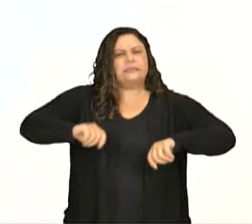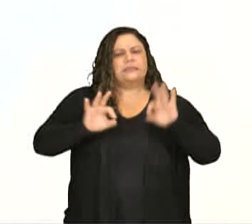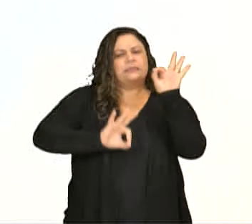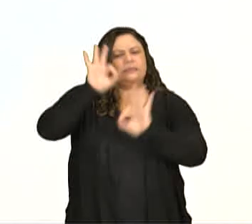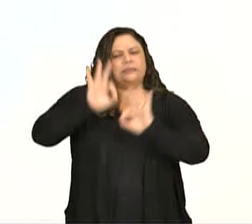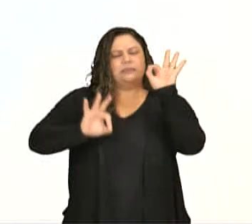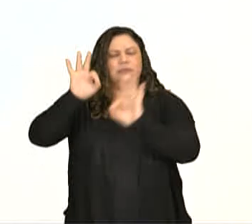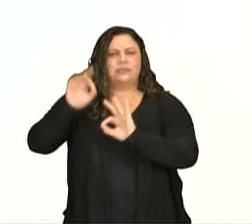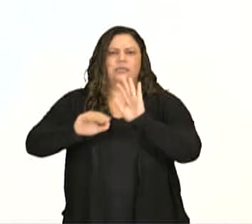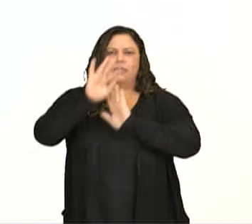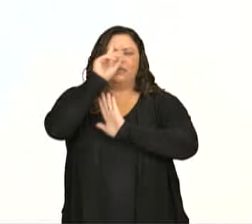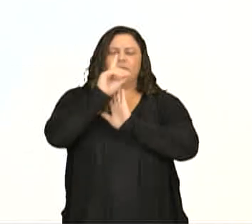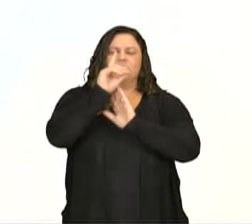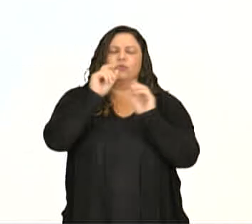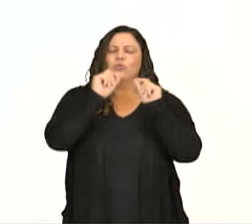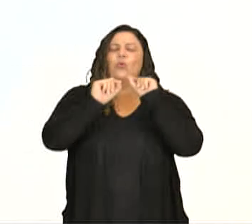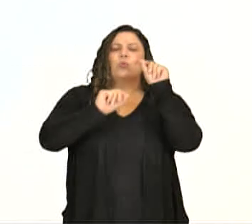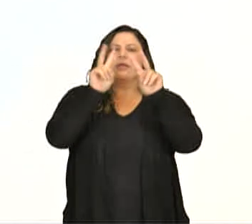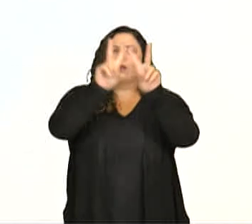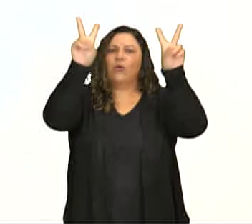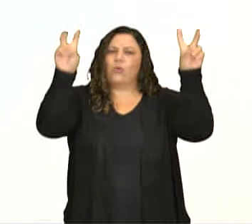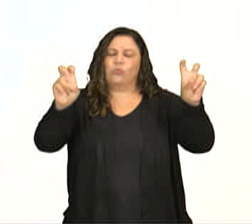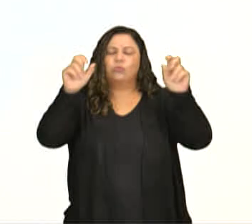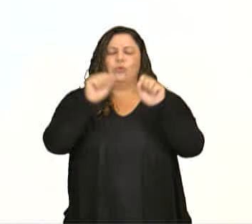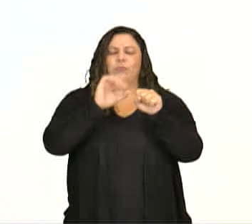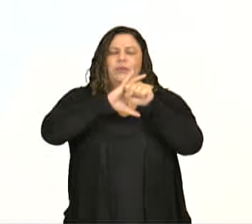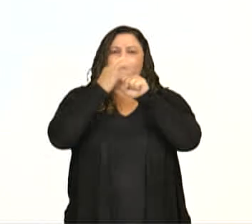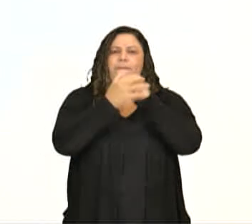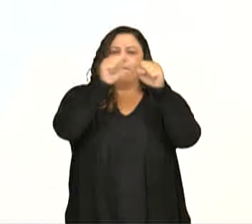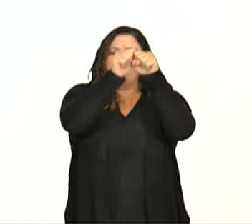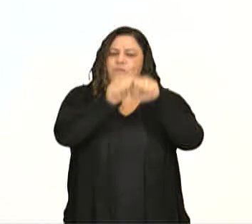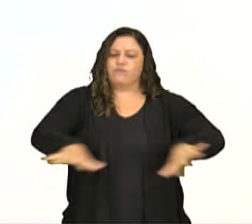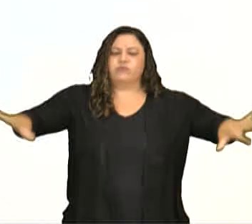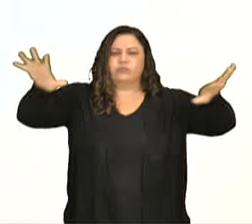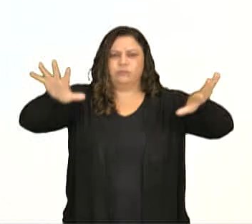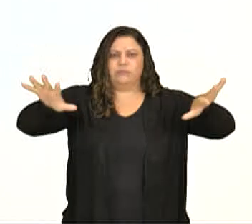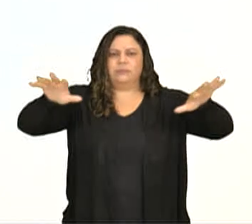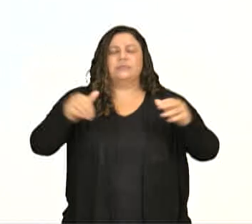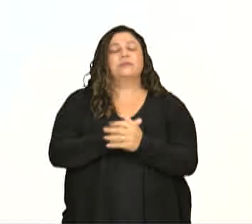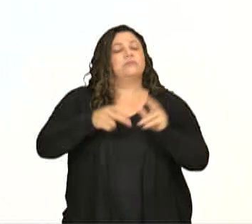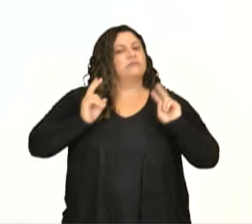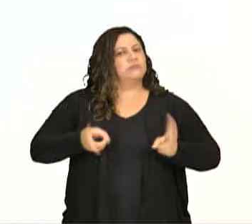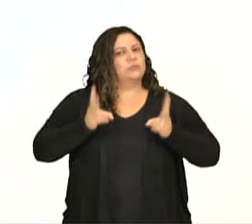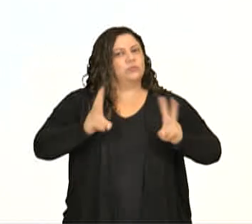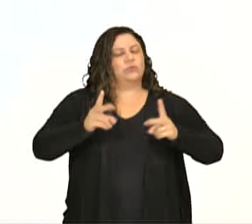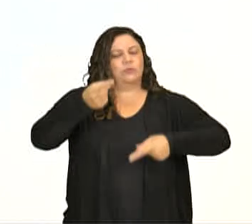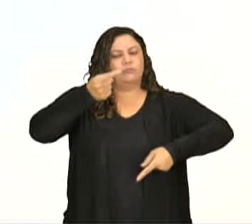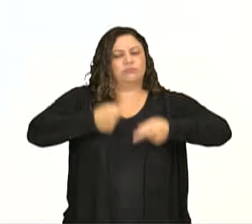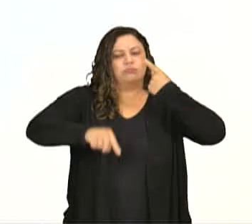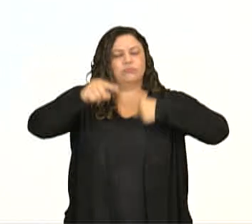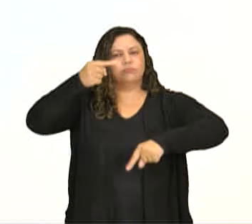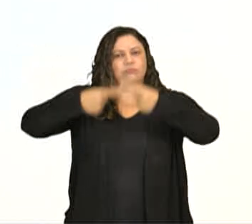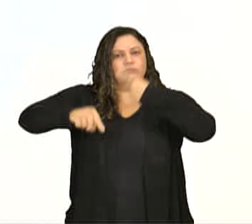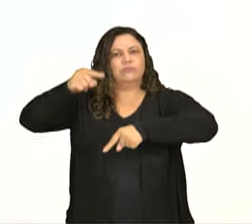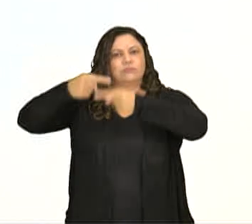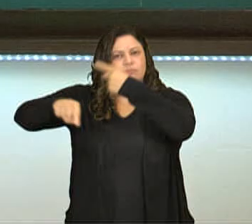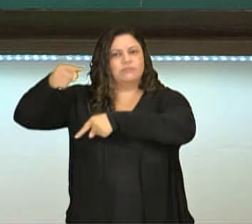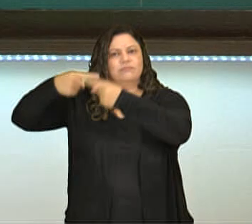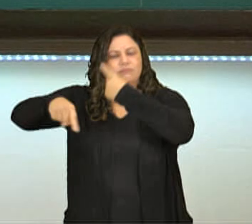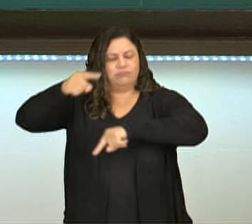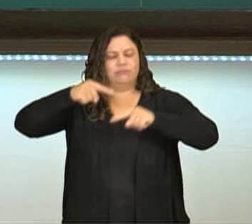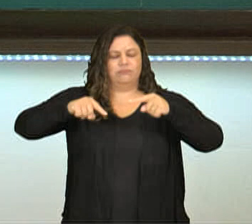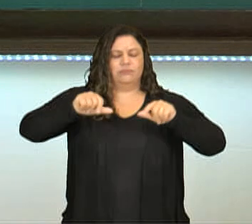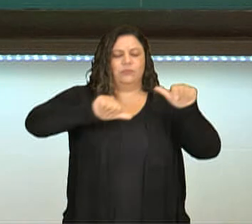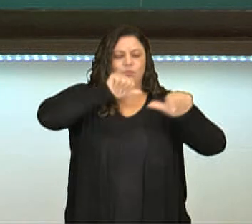a chamada pandemia. Mas continuam acontecendo variações no material genético, na estrutura desse